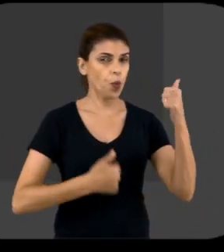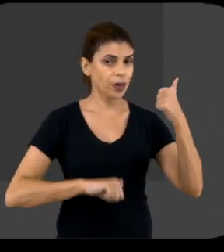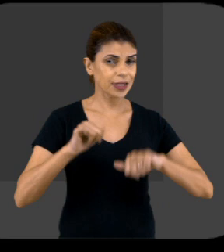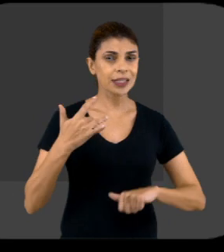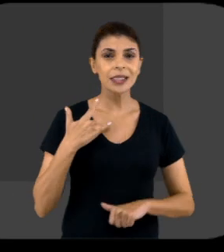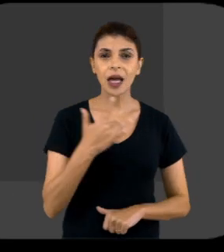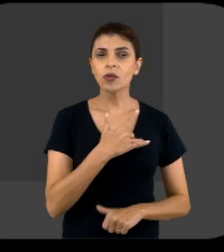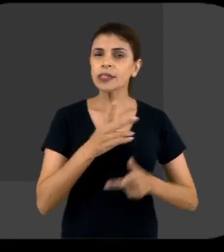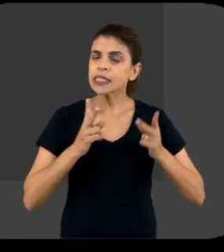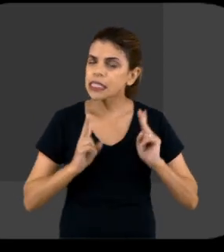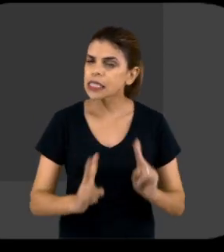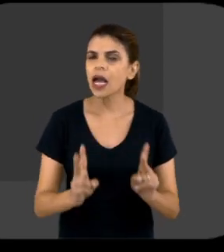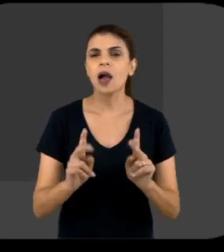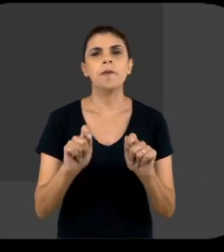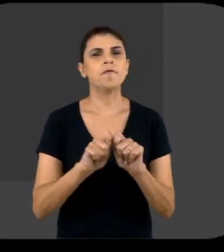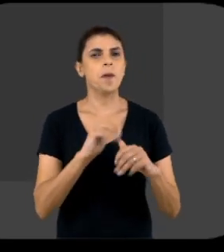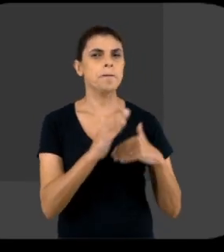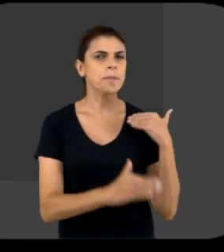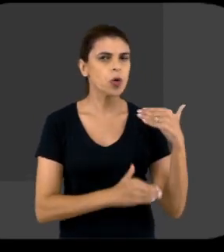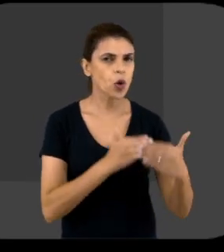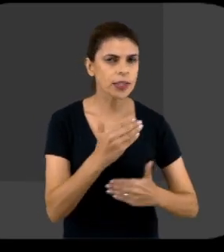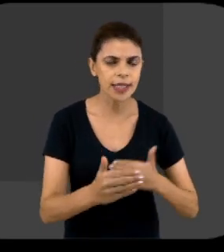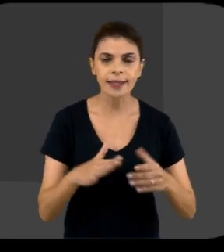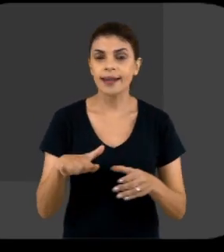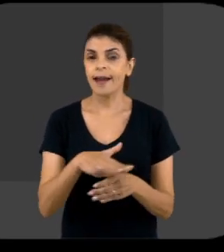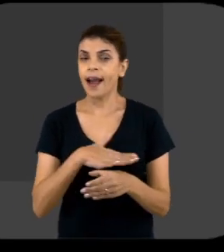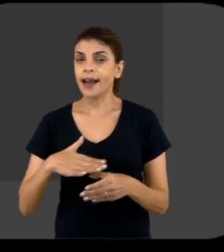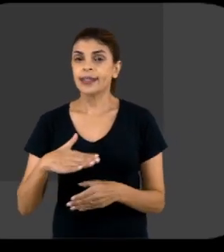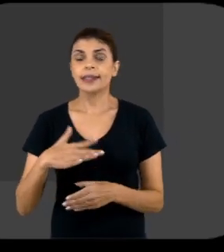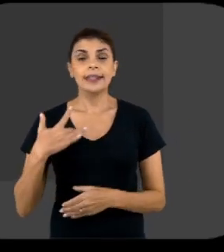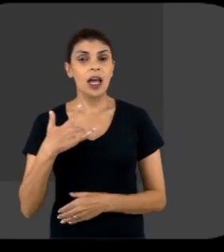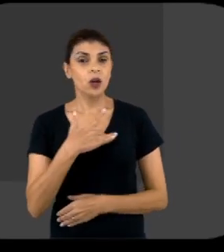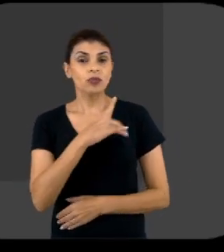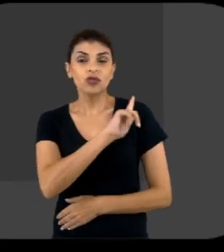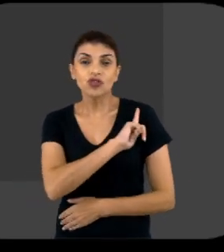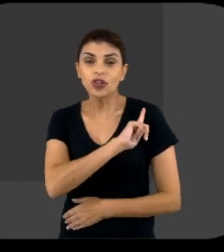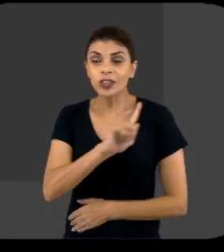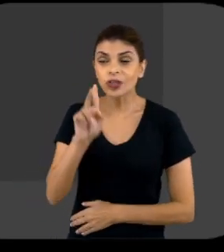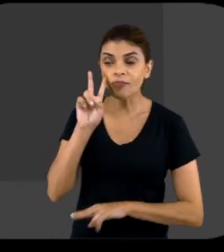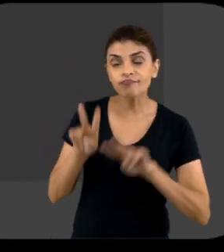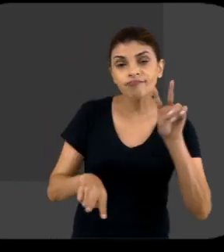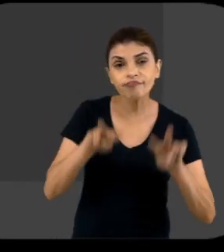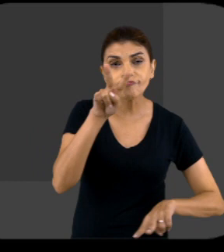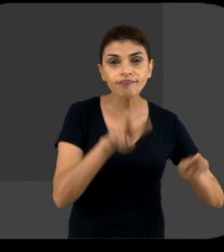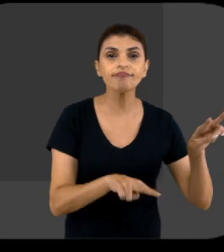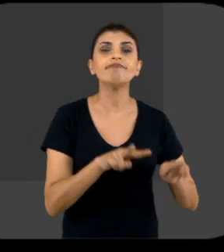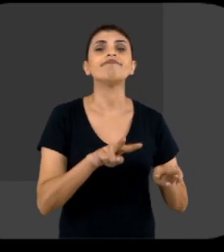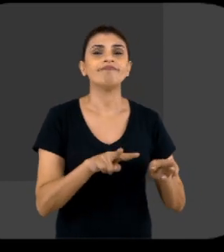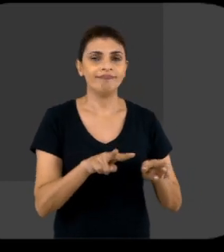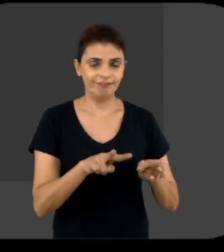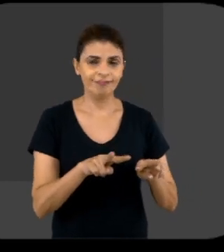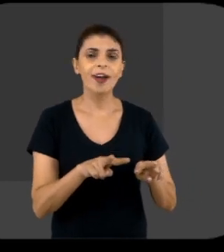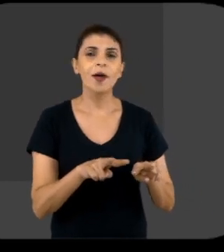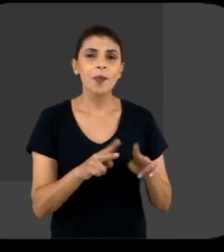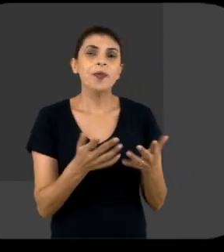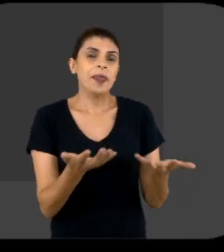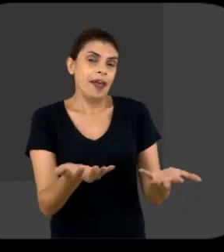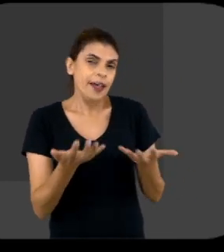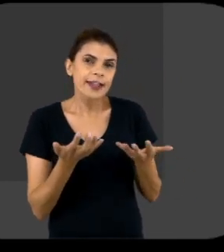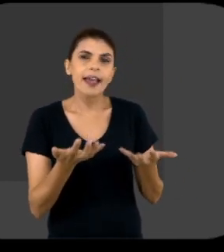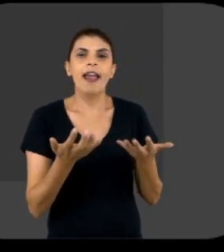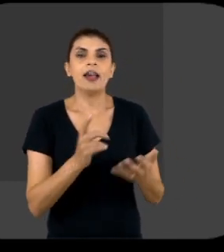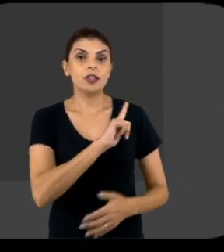saúde, ela busca também melhorar os processos de gestão na área de saúde, tanto na parte